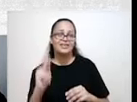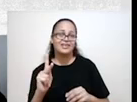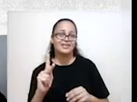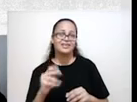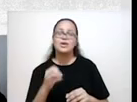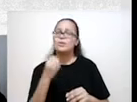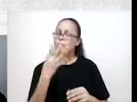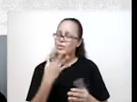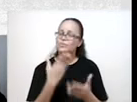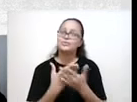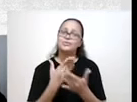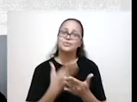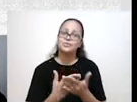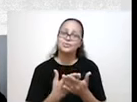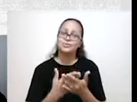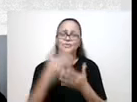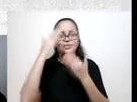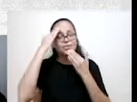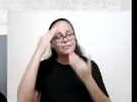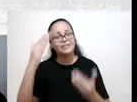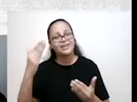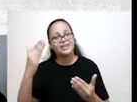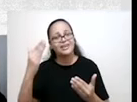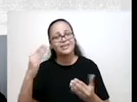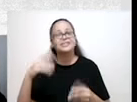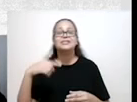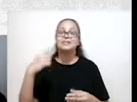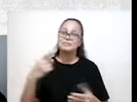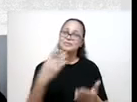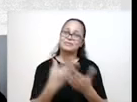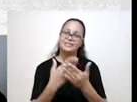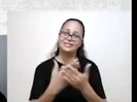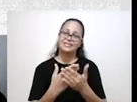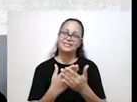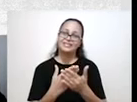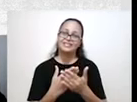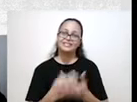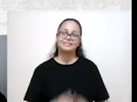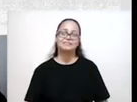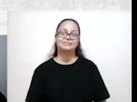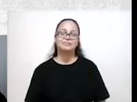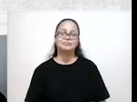ok? Bons estudos, muito obrigado e até a próxima aula.